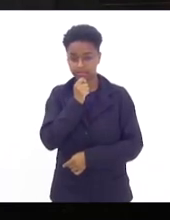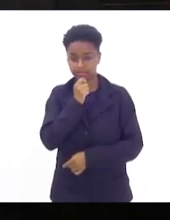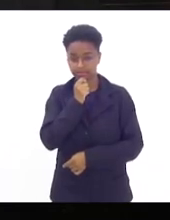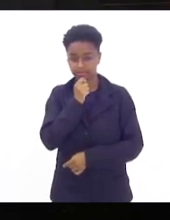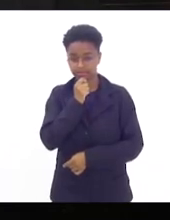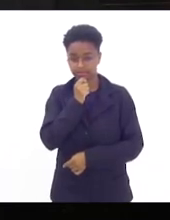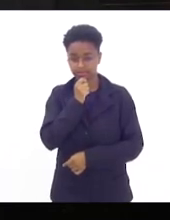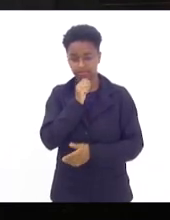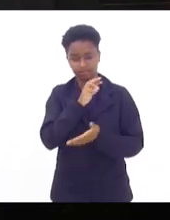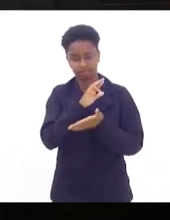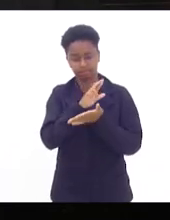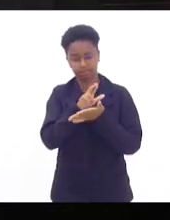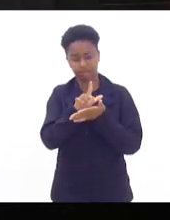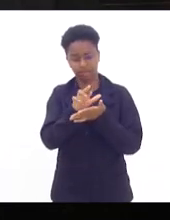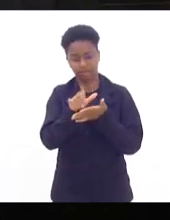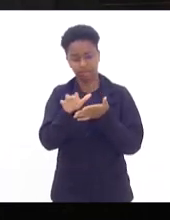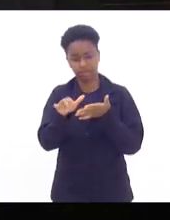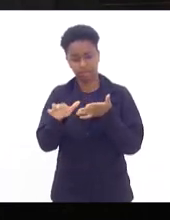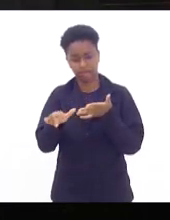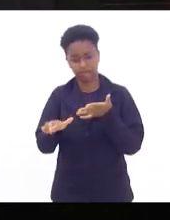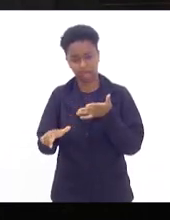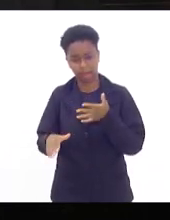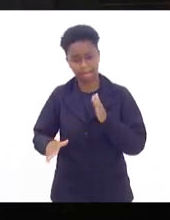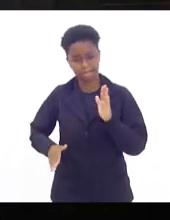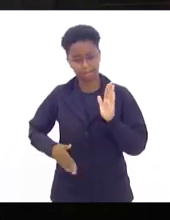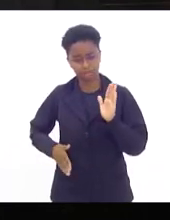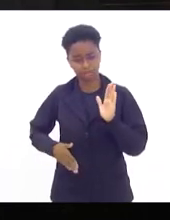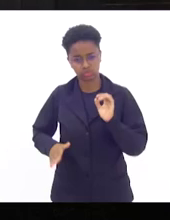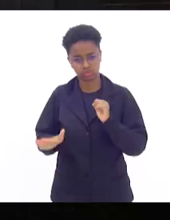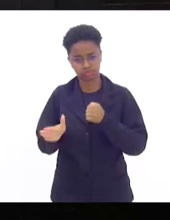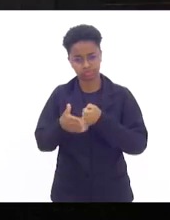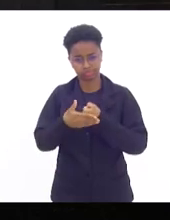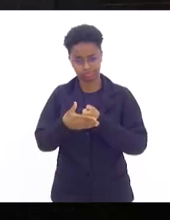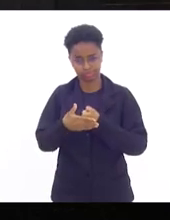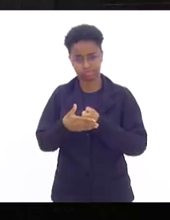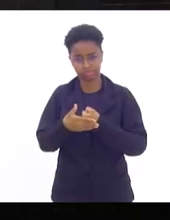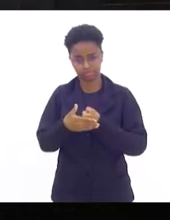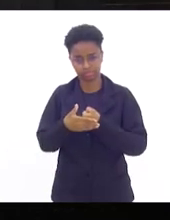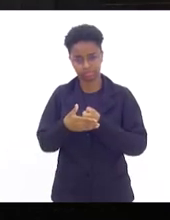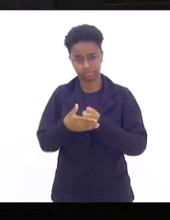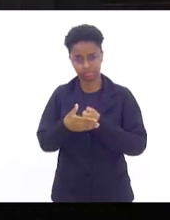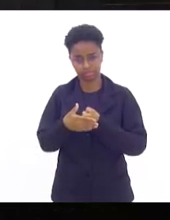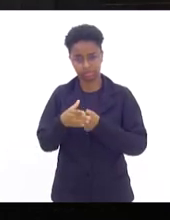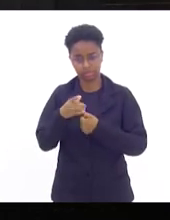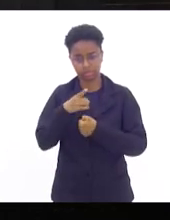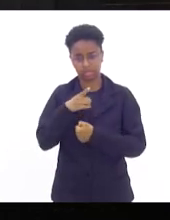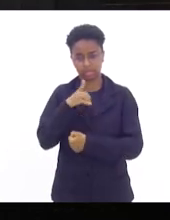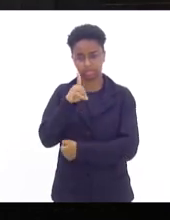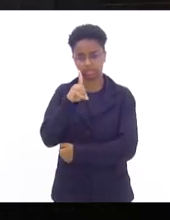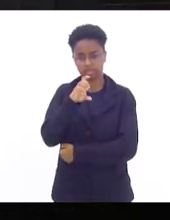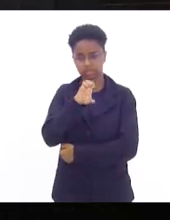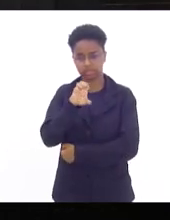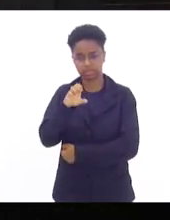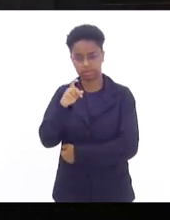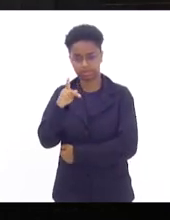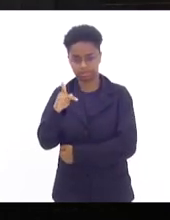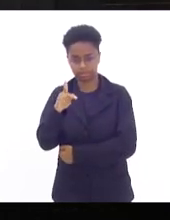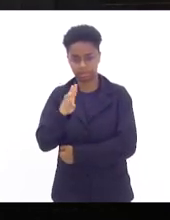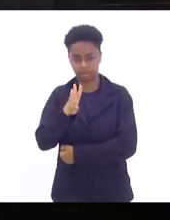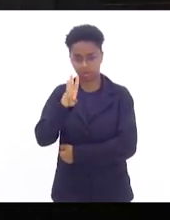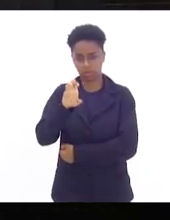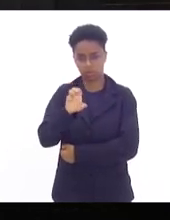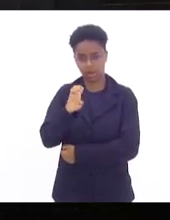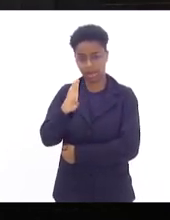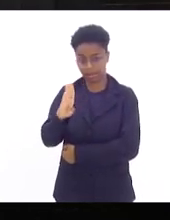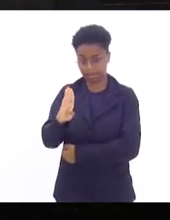uma série de bandidos ocultos na Deep Web, isto é,